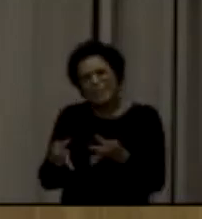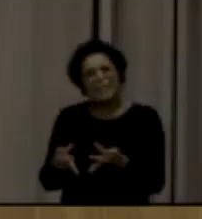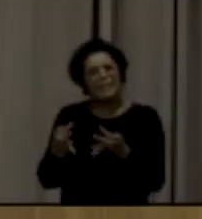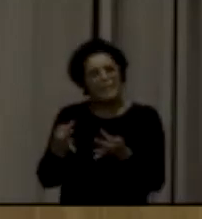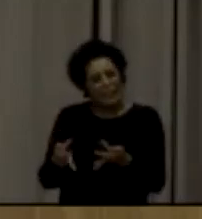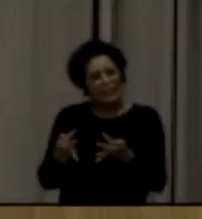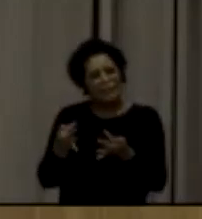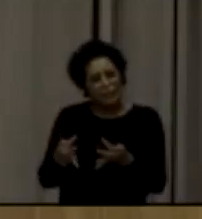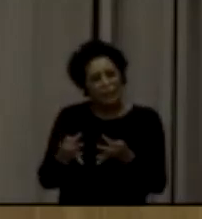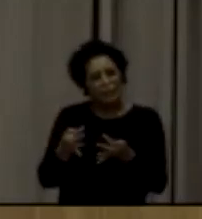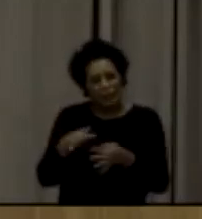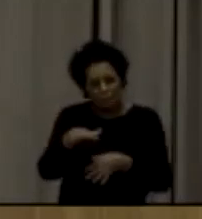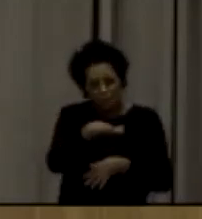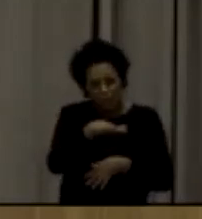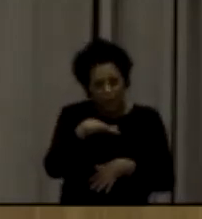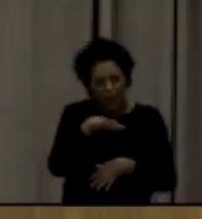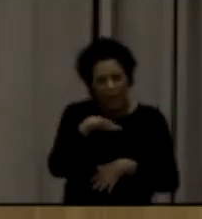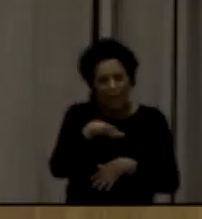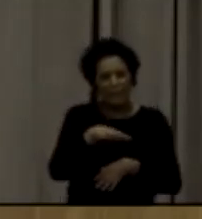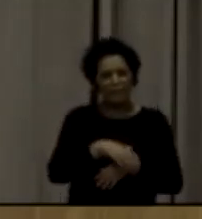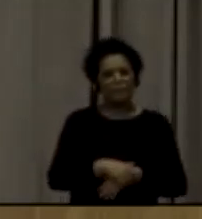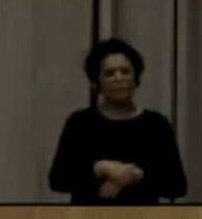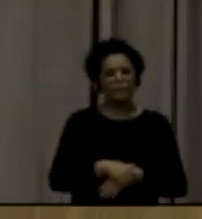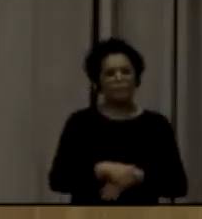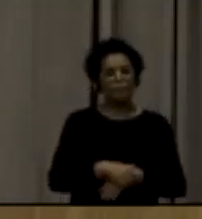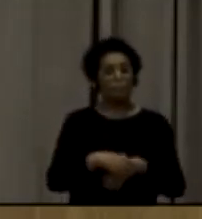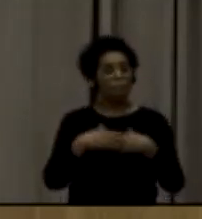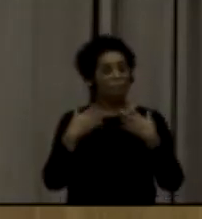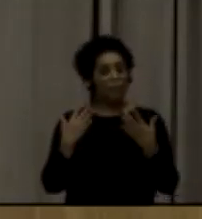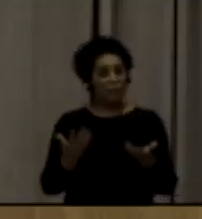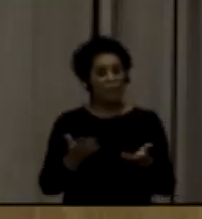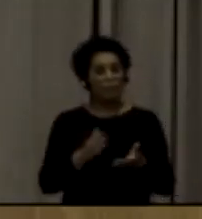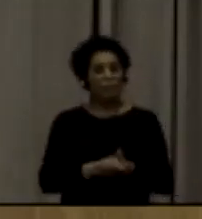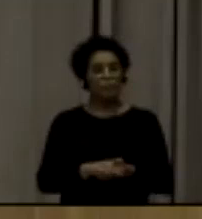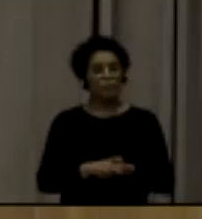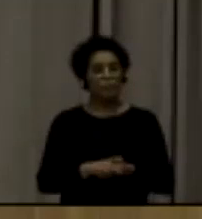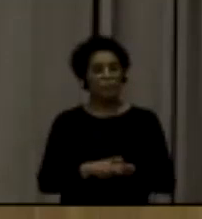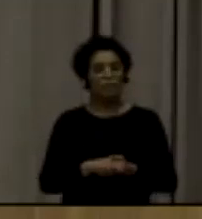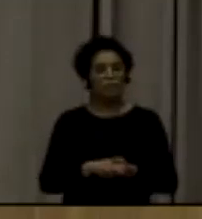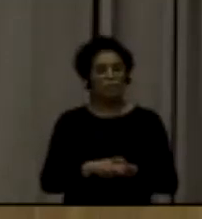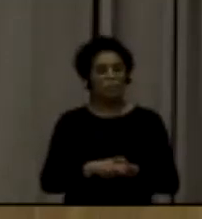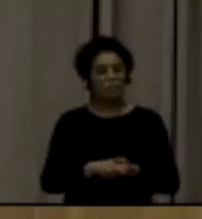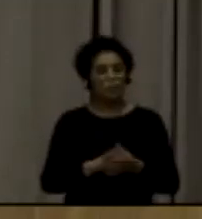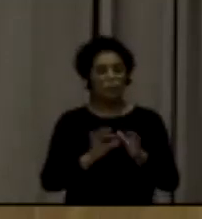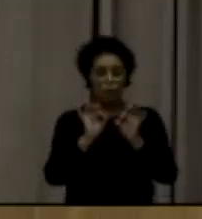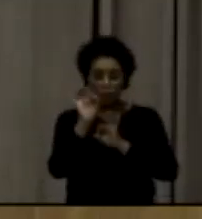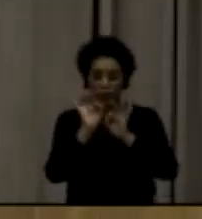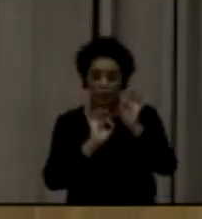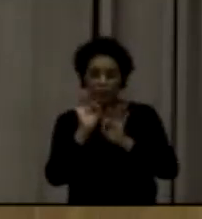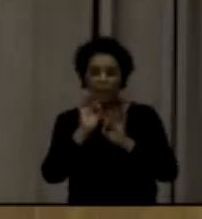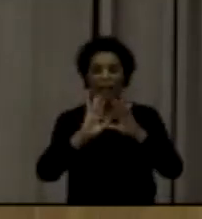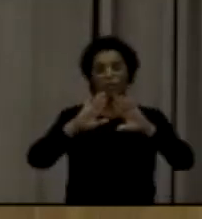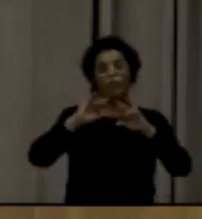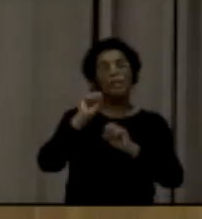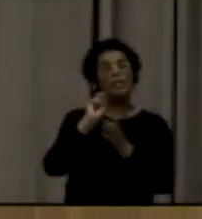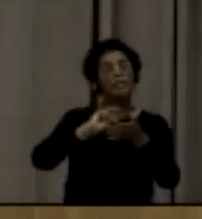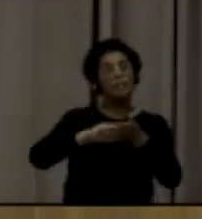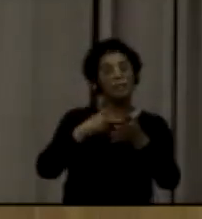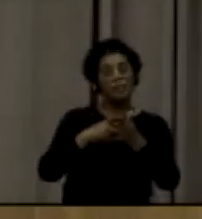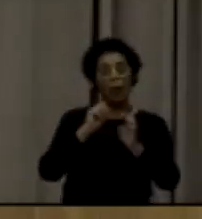está em José Cotídio Paz, José Paz, e que nós vamos à legendária, ou seja, uma escola